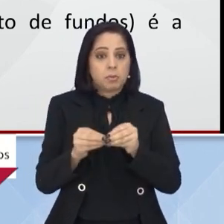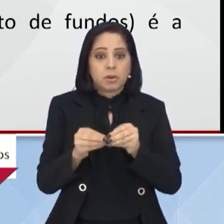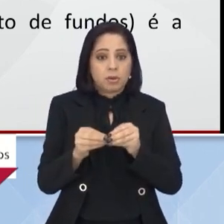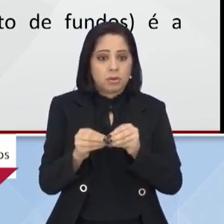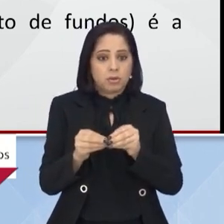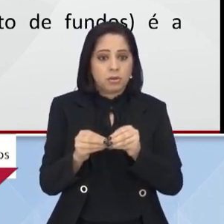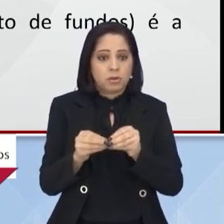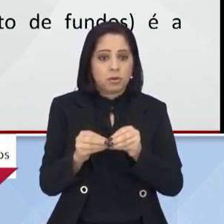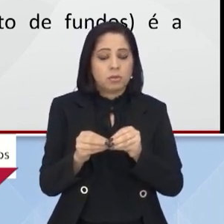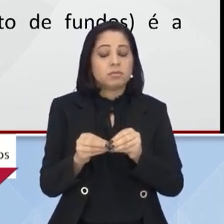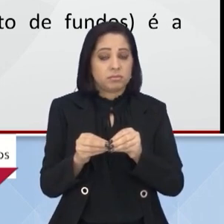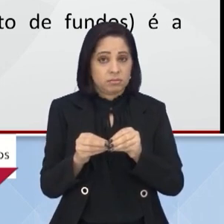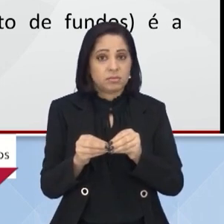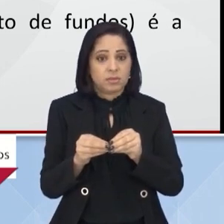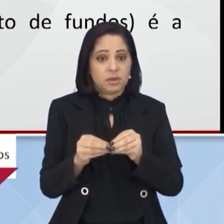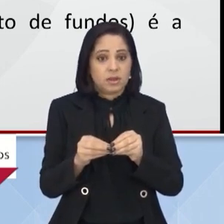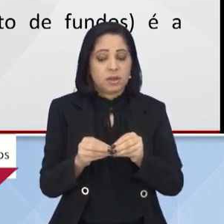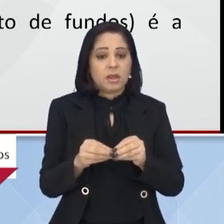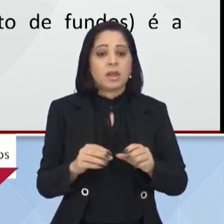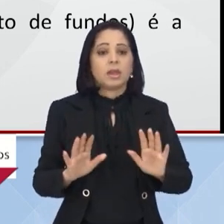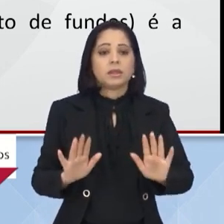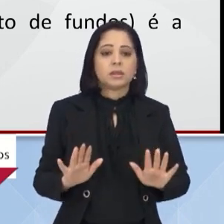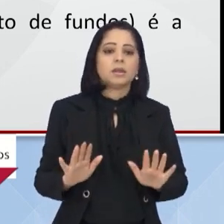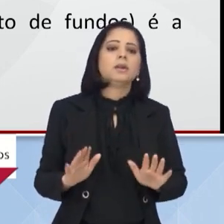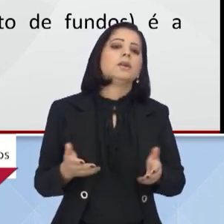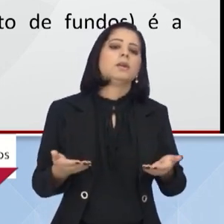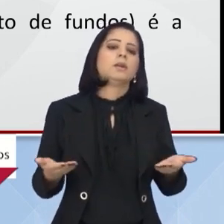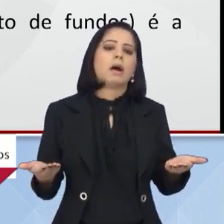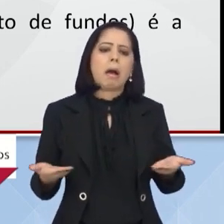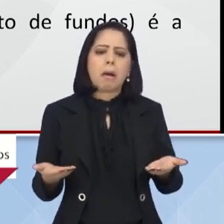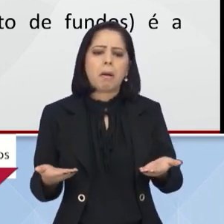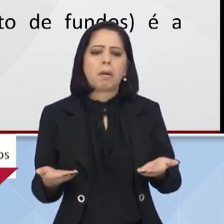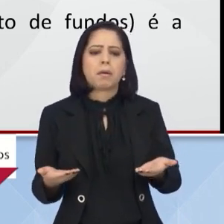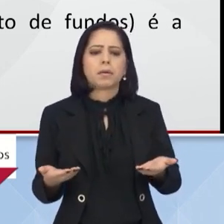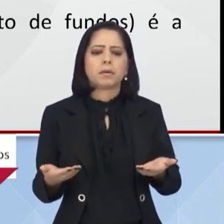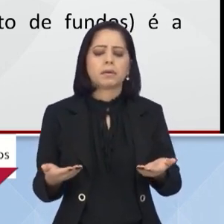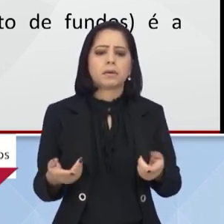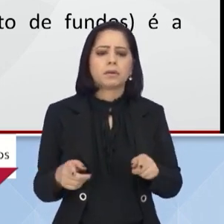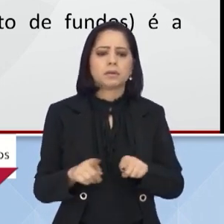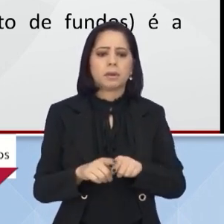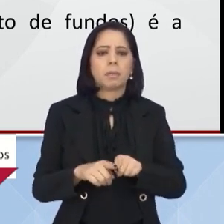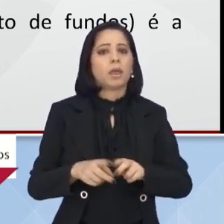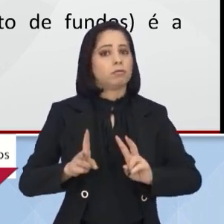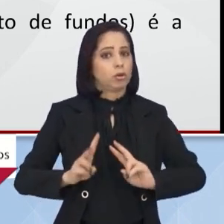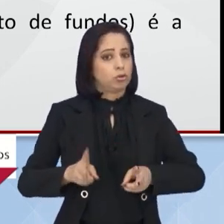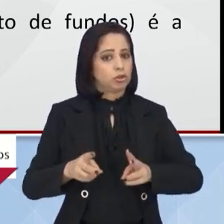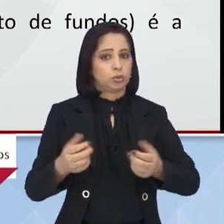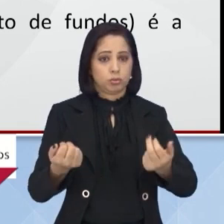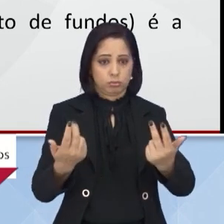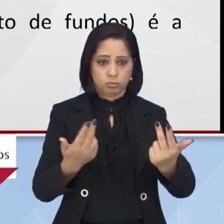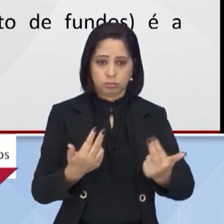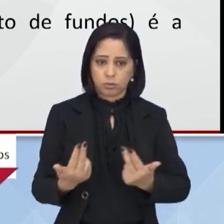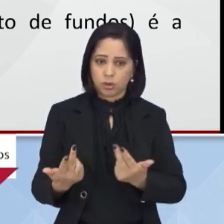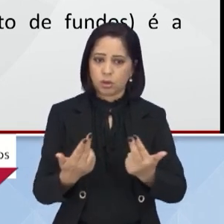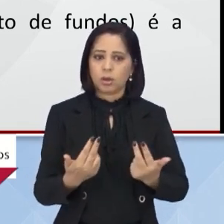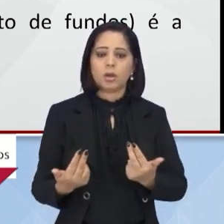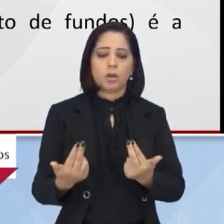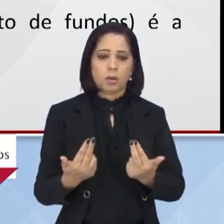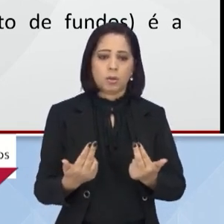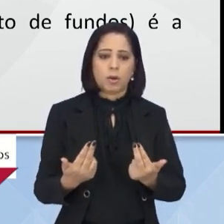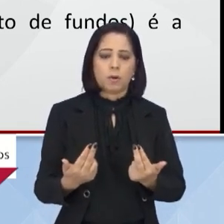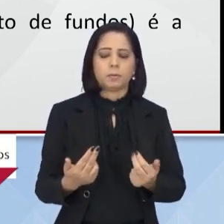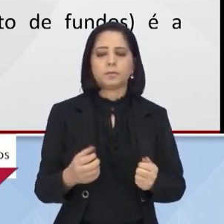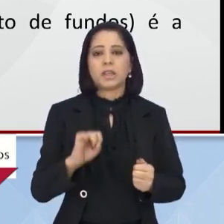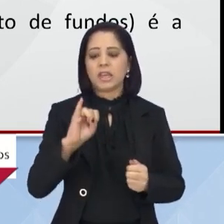tá muito mais restrito na na dispensa de licitação inexigibilidade eh continua a mesma coisa Afinal inexigibilidade são aqueles